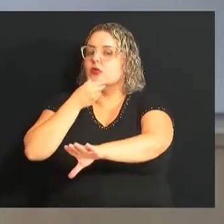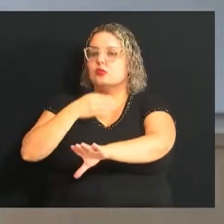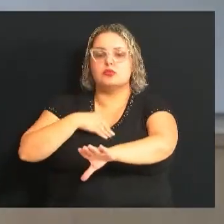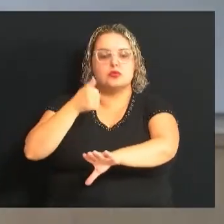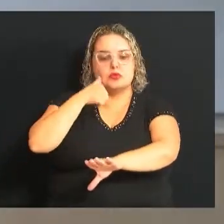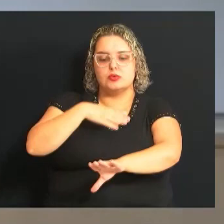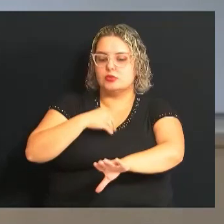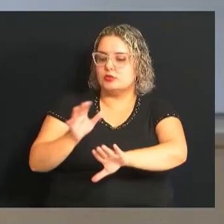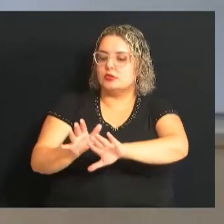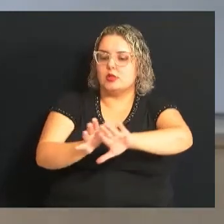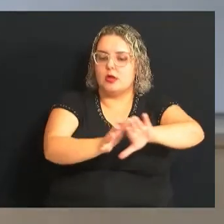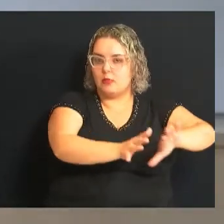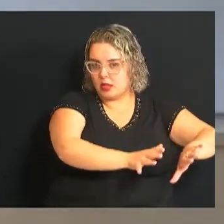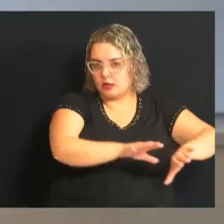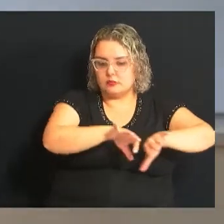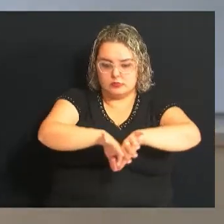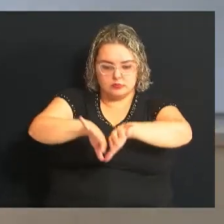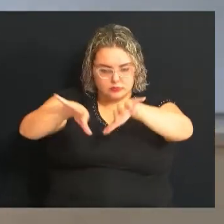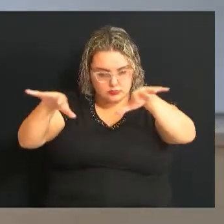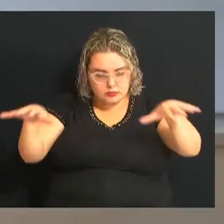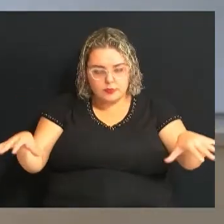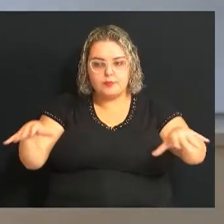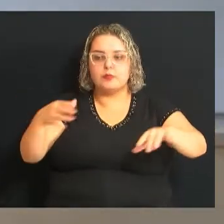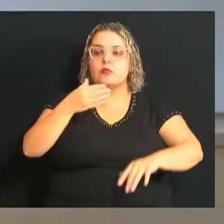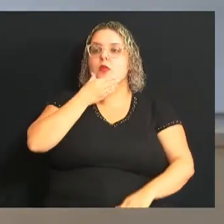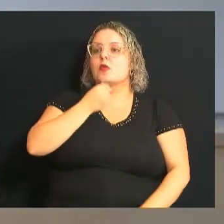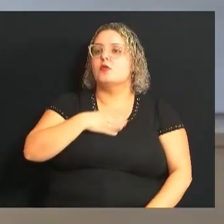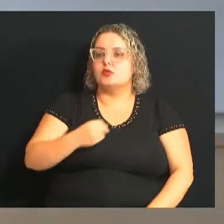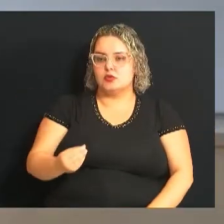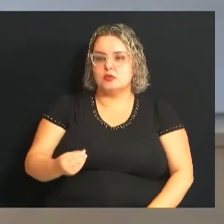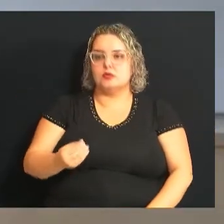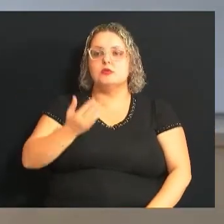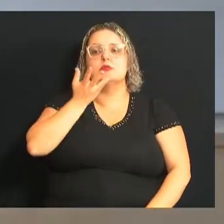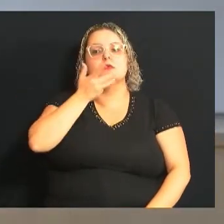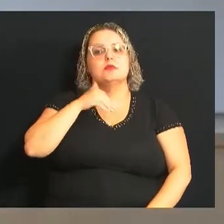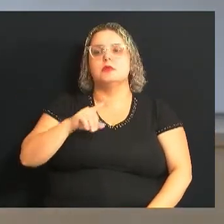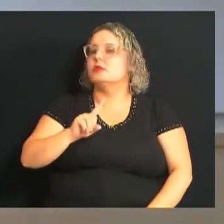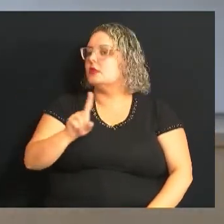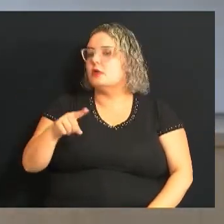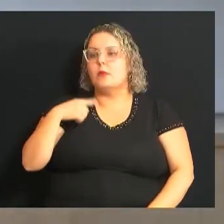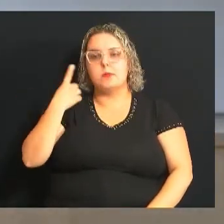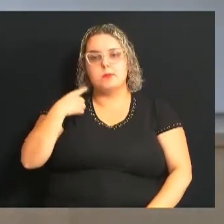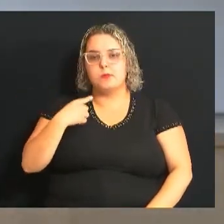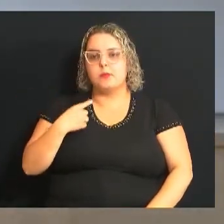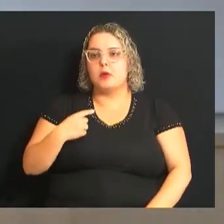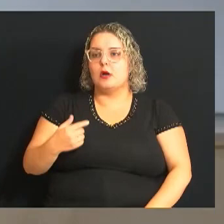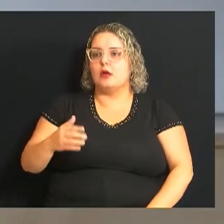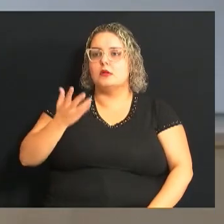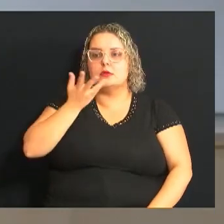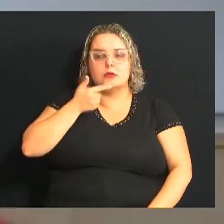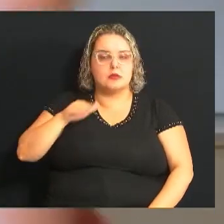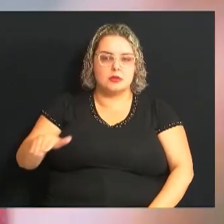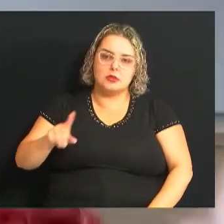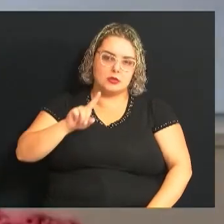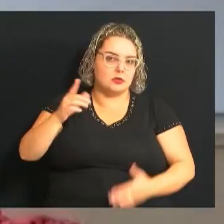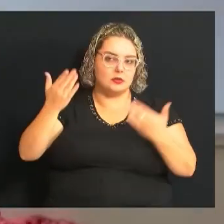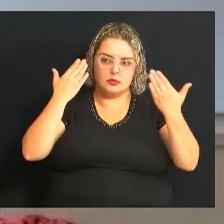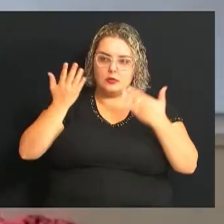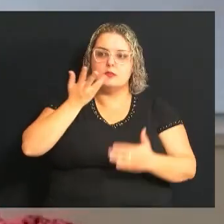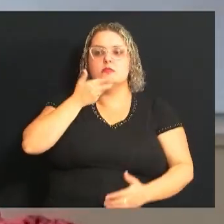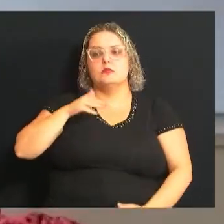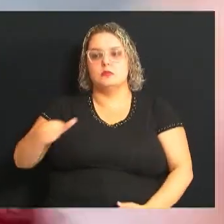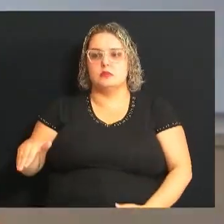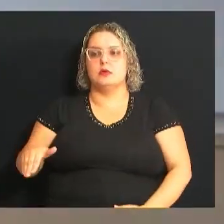aplicativo nosso, que é: os filhos, as crianças, não são advogados mirins, nem psicólogos mirins. Eles têm que ficar no banco